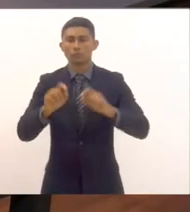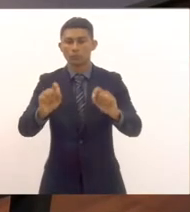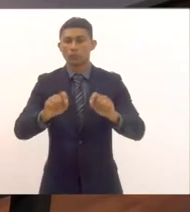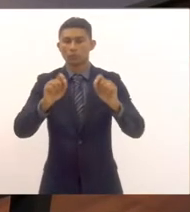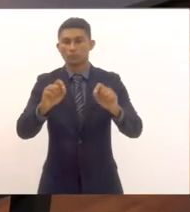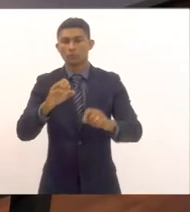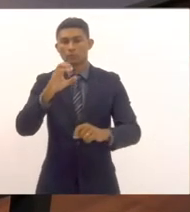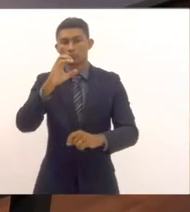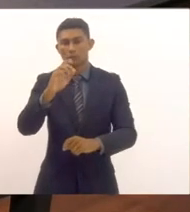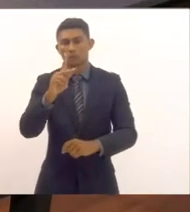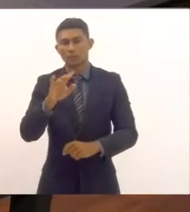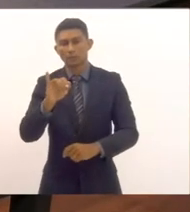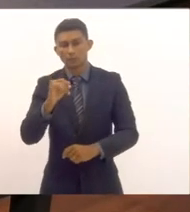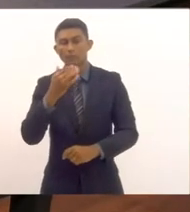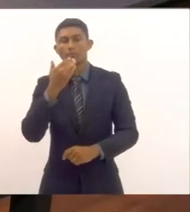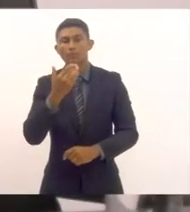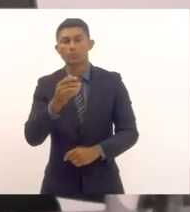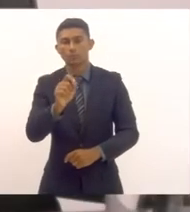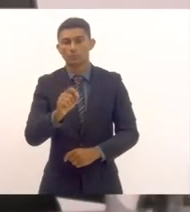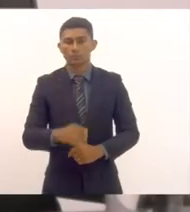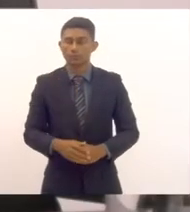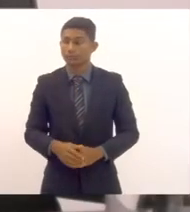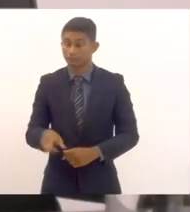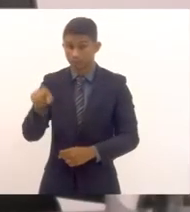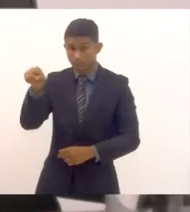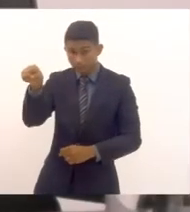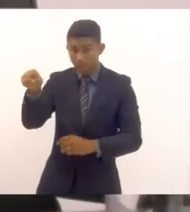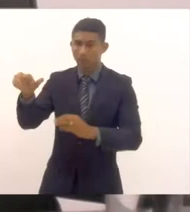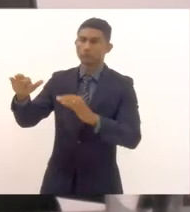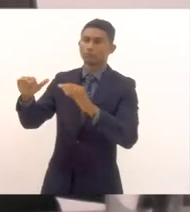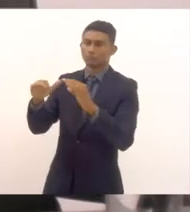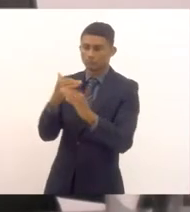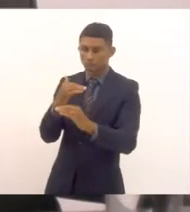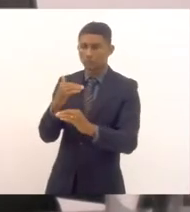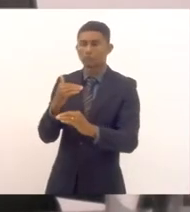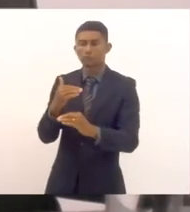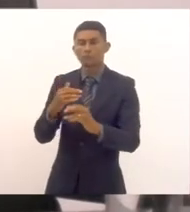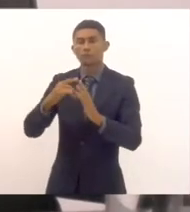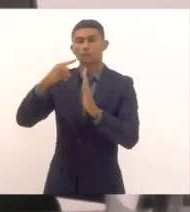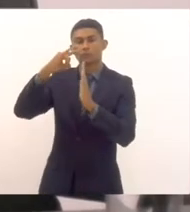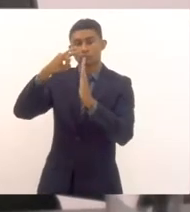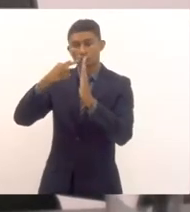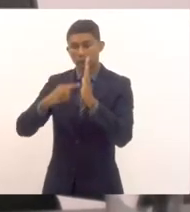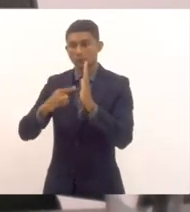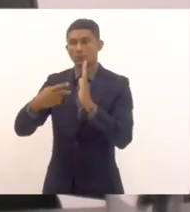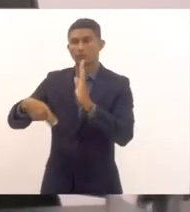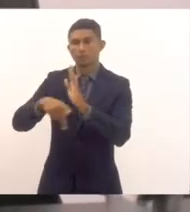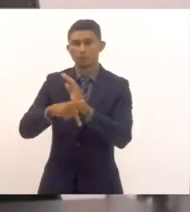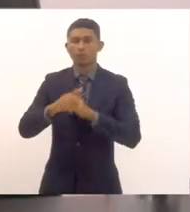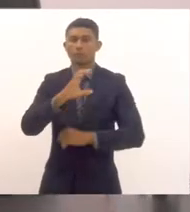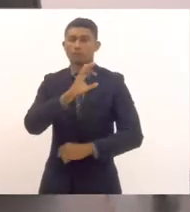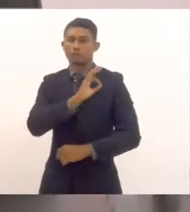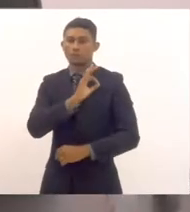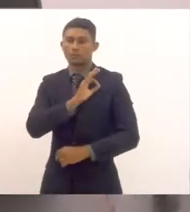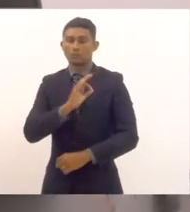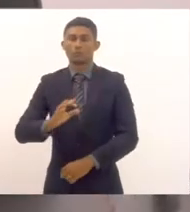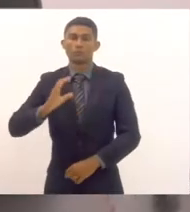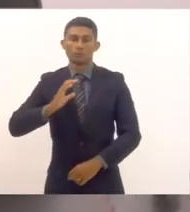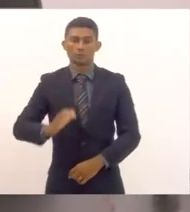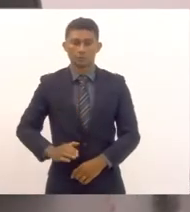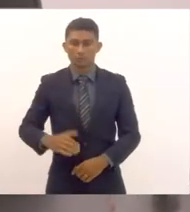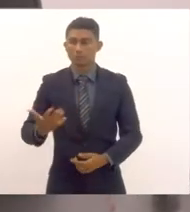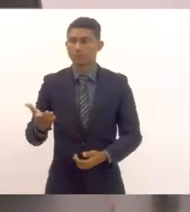pedir oficialmente por quê que o seu encaminhar-se oficialmente esses documentos da Polícia Civil a